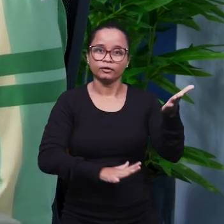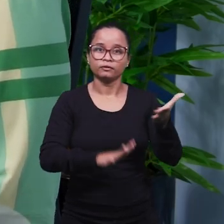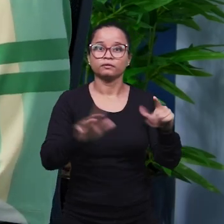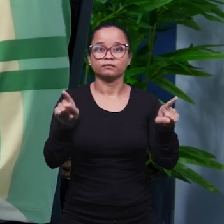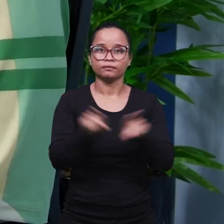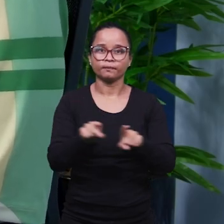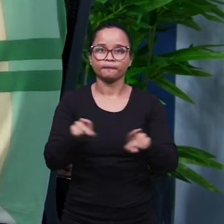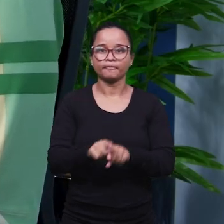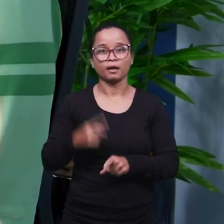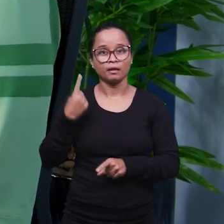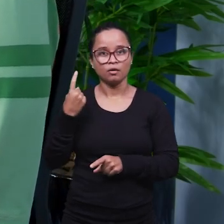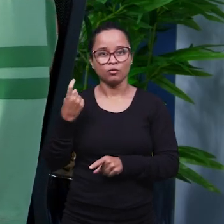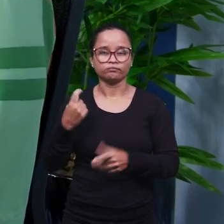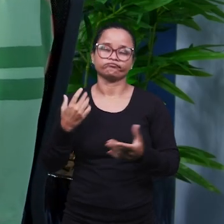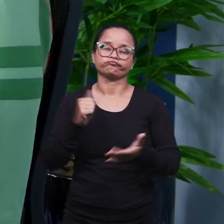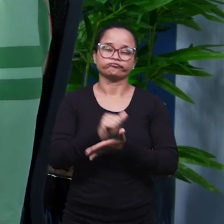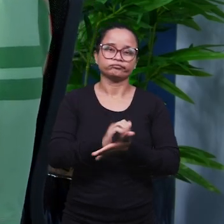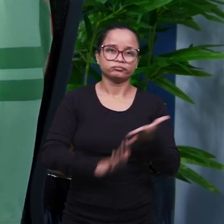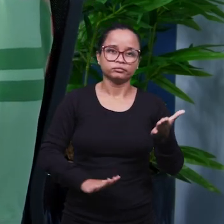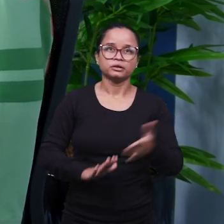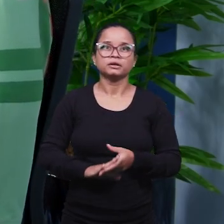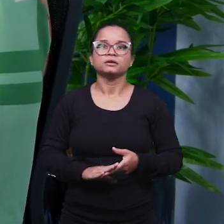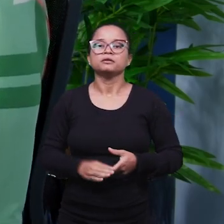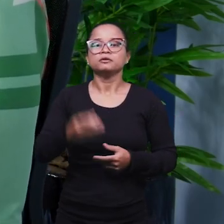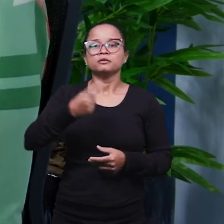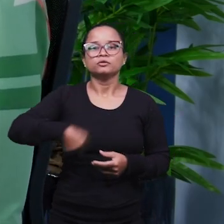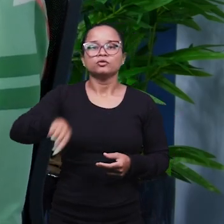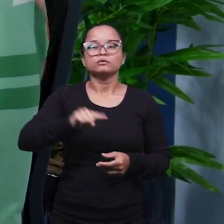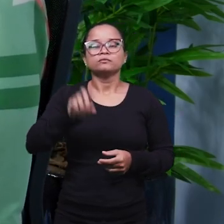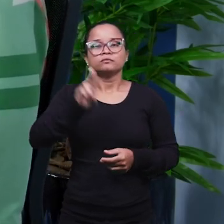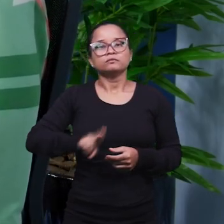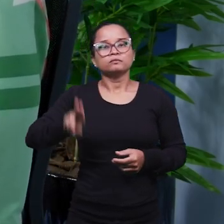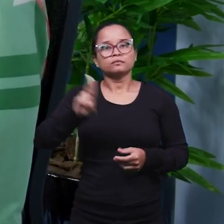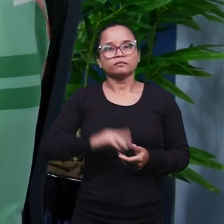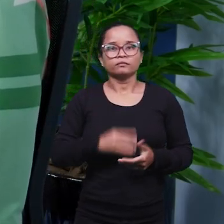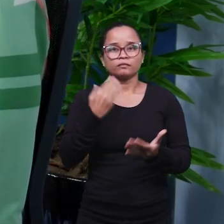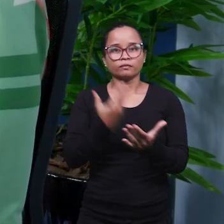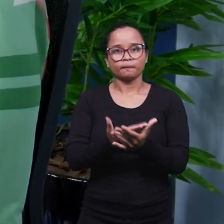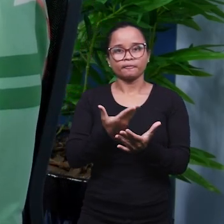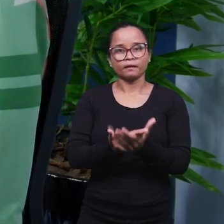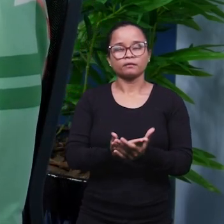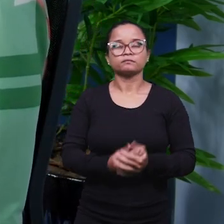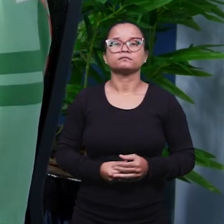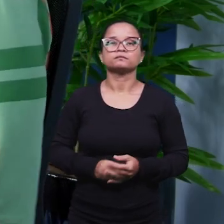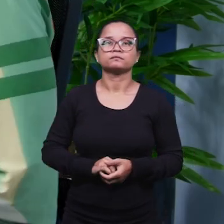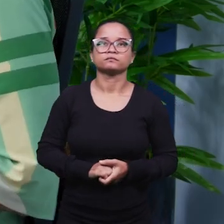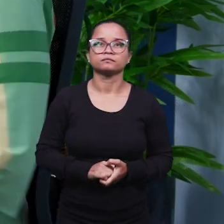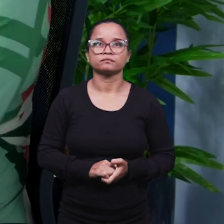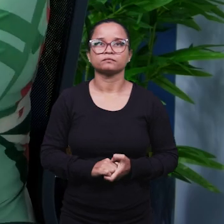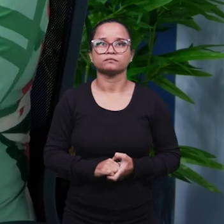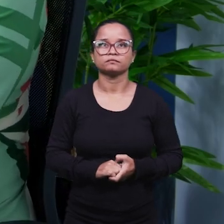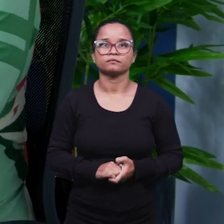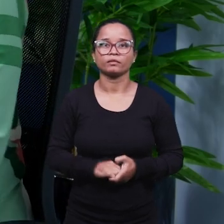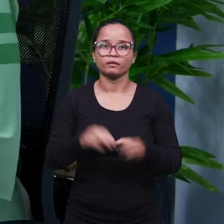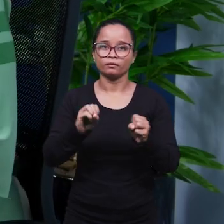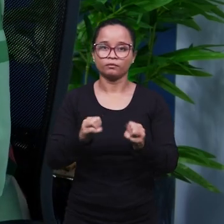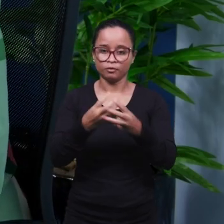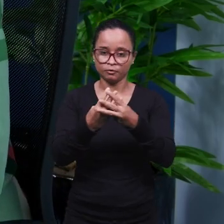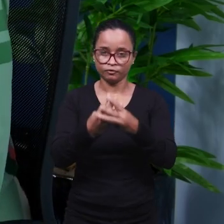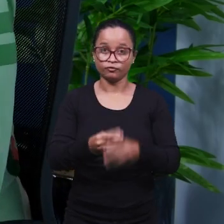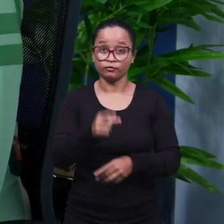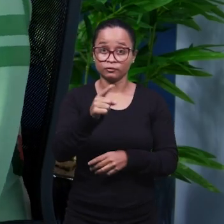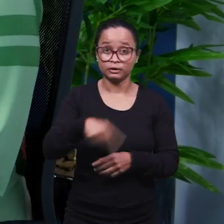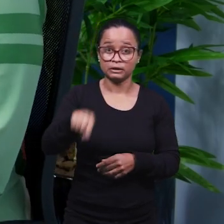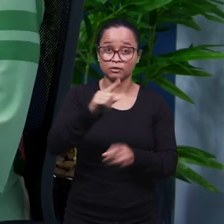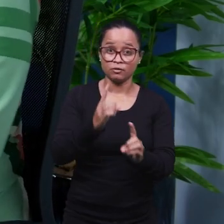que é uma atividade única. Quando nós usamos a aula em PowerPoint,